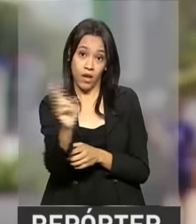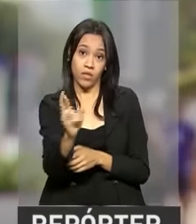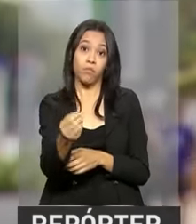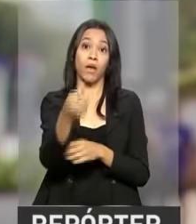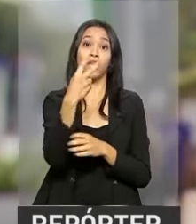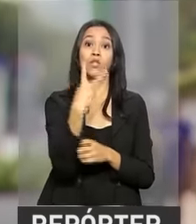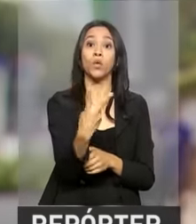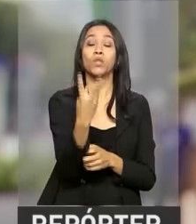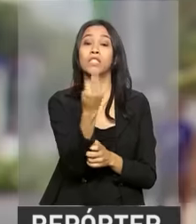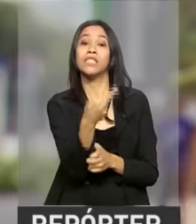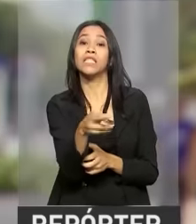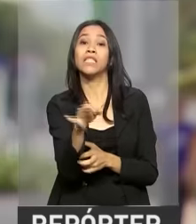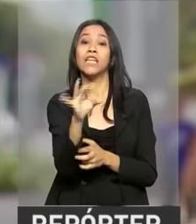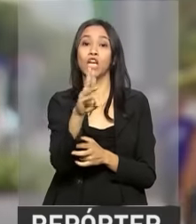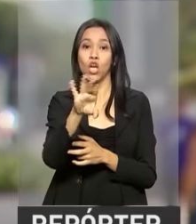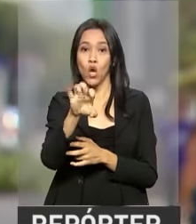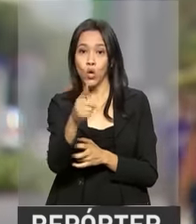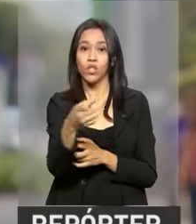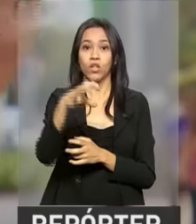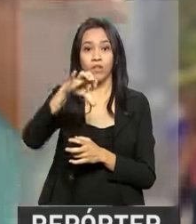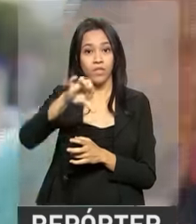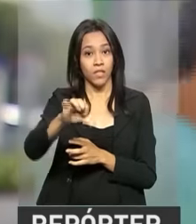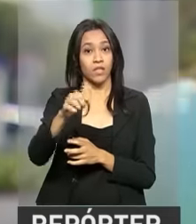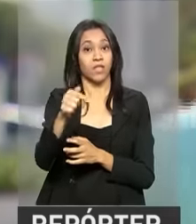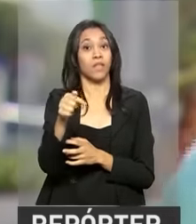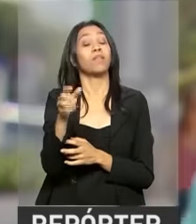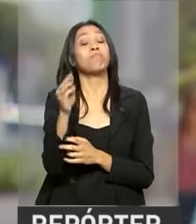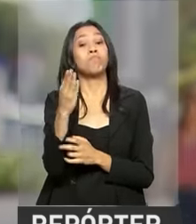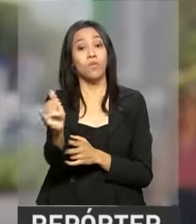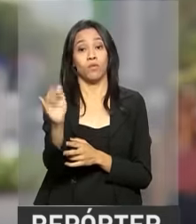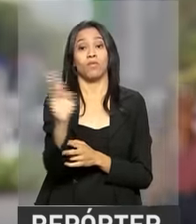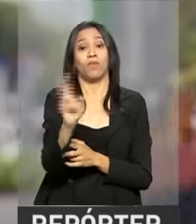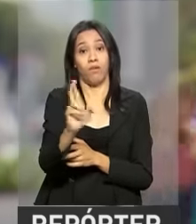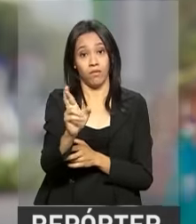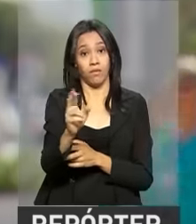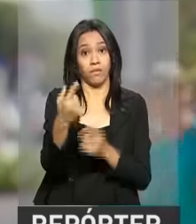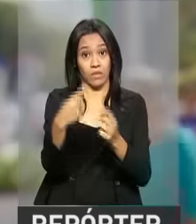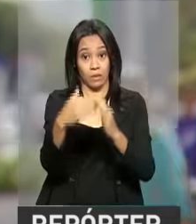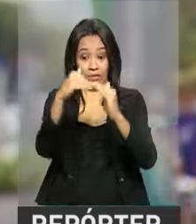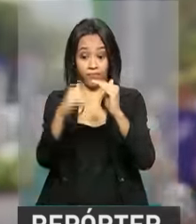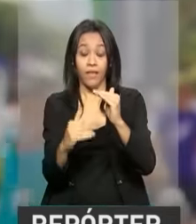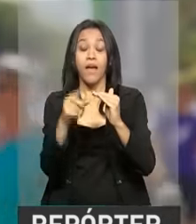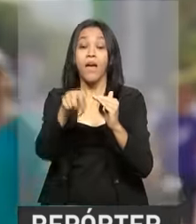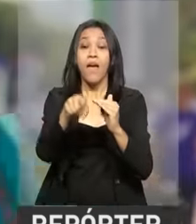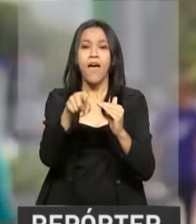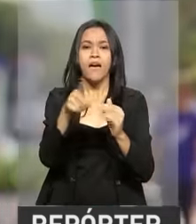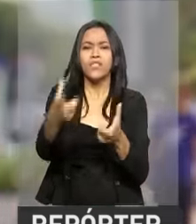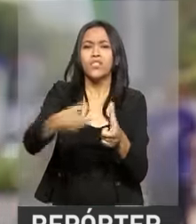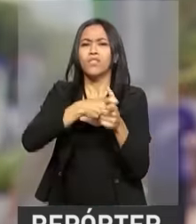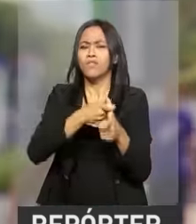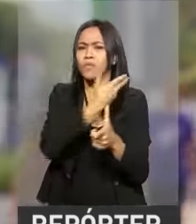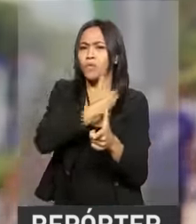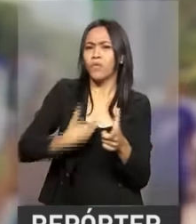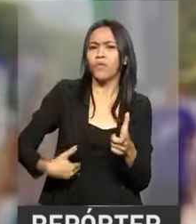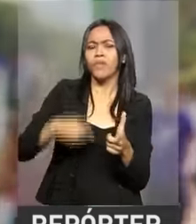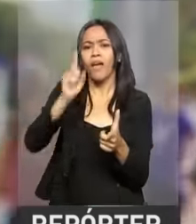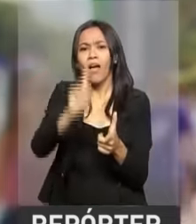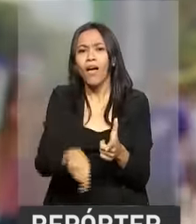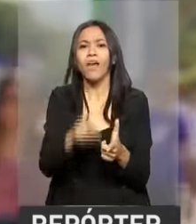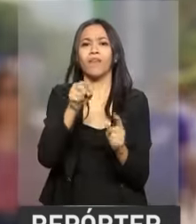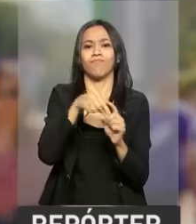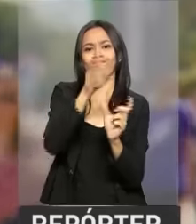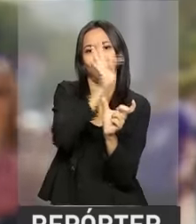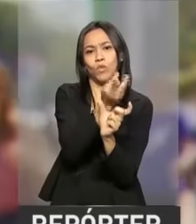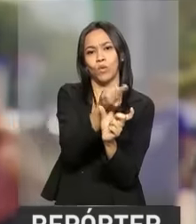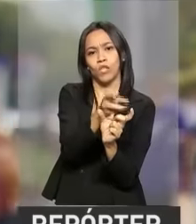para R 2.799 bilhões deais a dívida pública federal é a dívida contraída pelo Tesouro